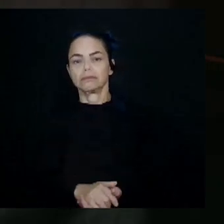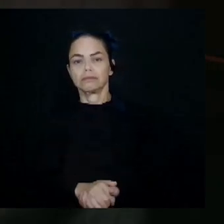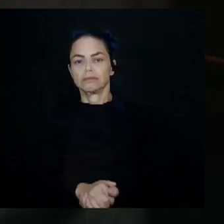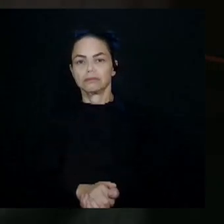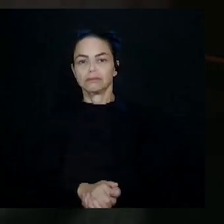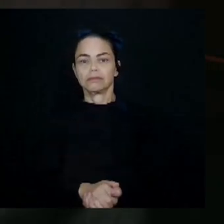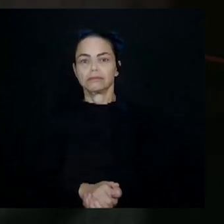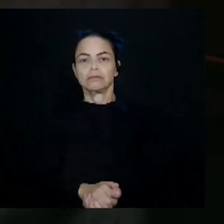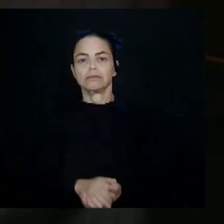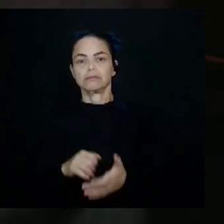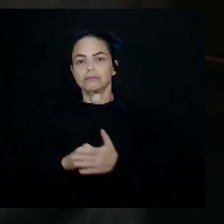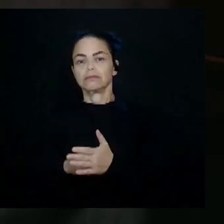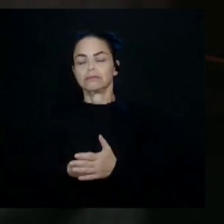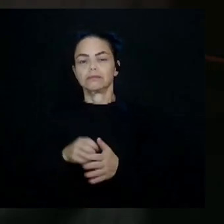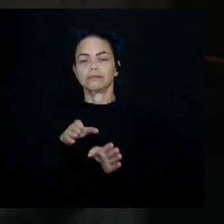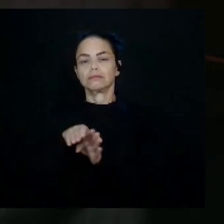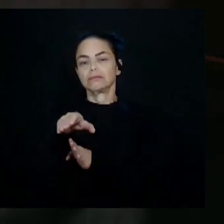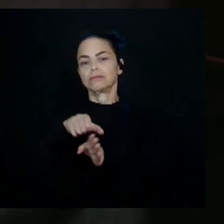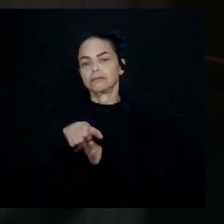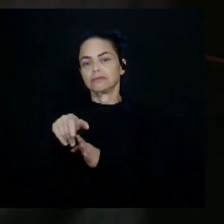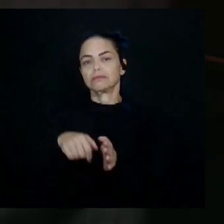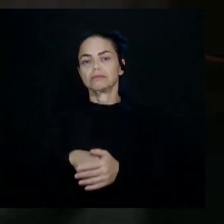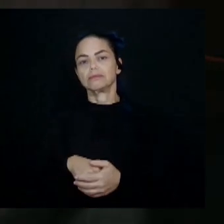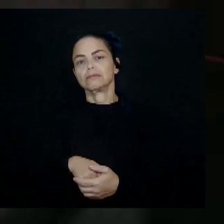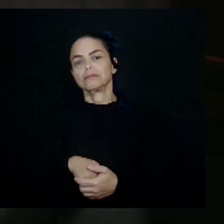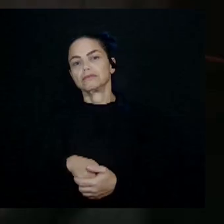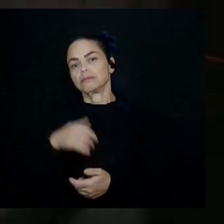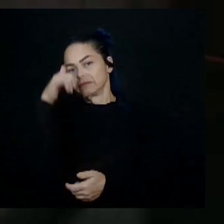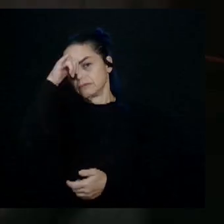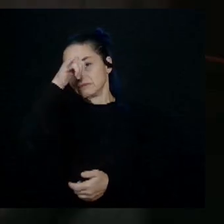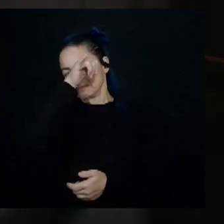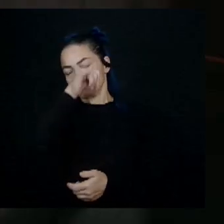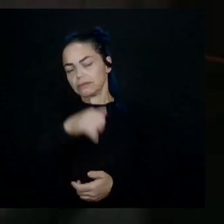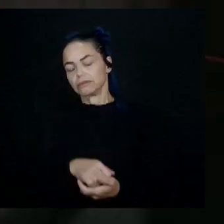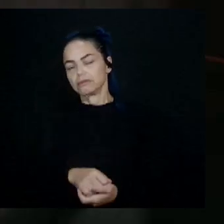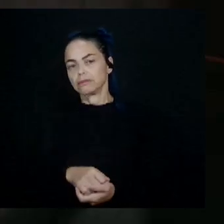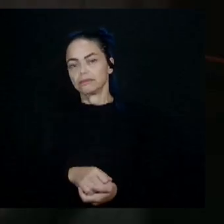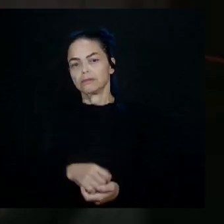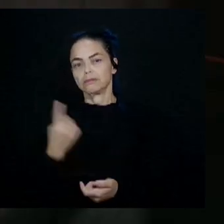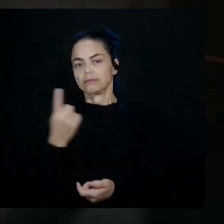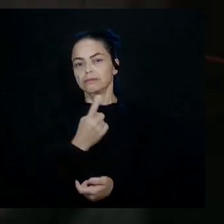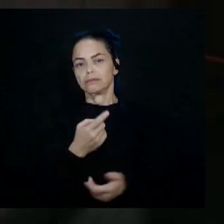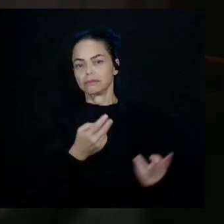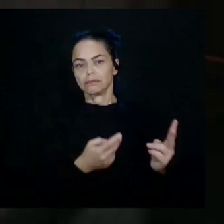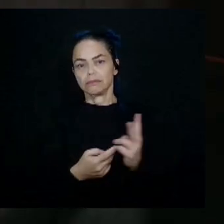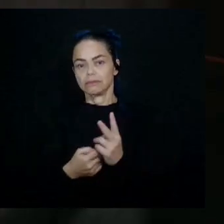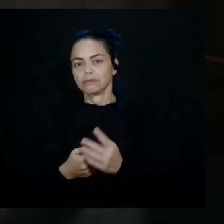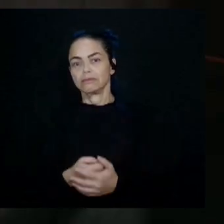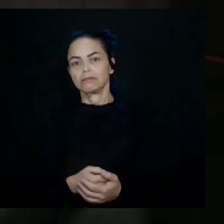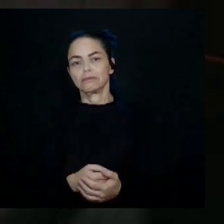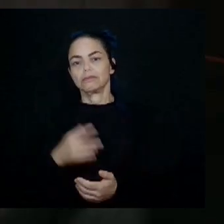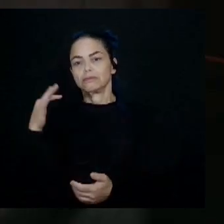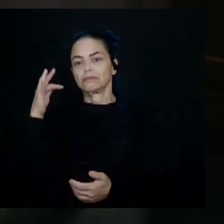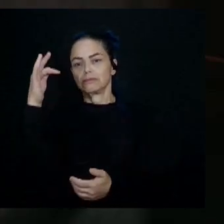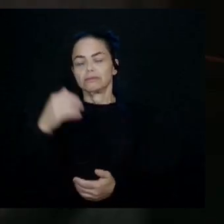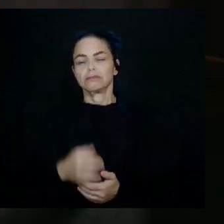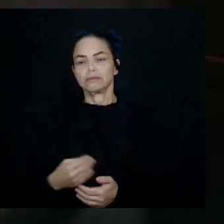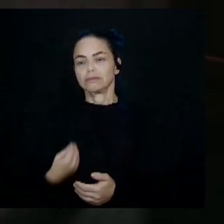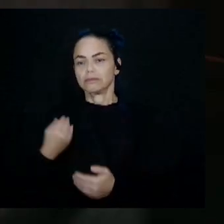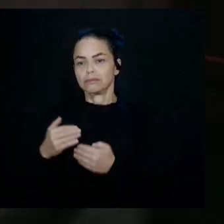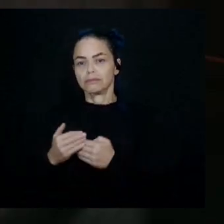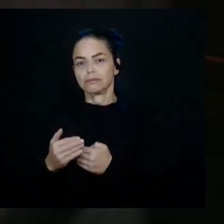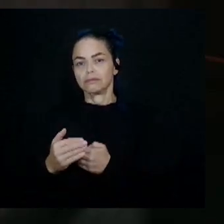fazer uma orientação para a gente poder evitar situações que as nossas convidadas trouxeram, né, ao longo da vida, situações que